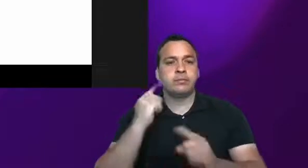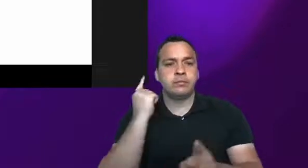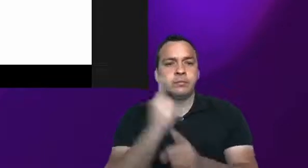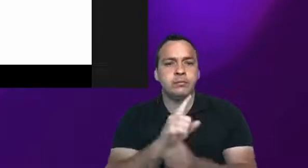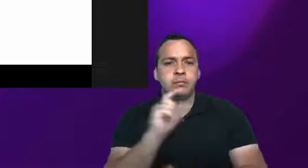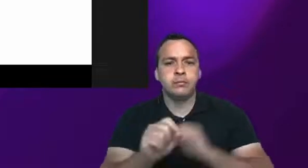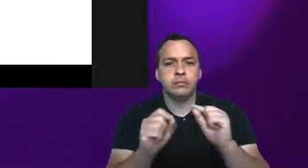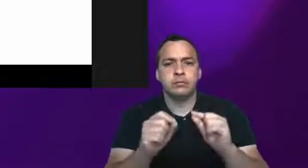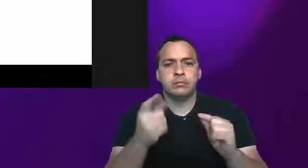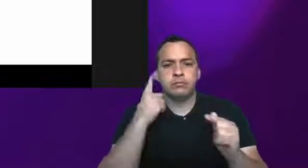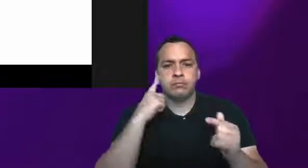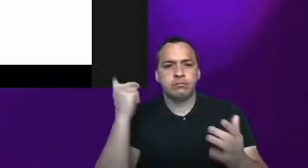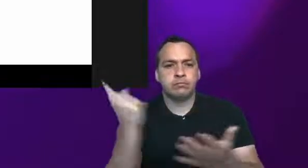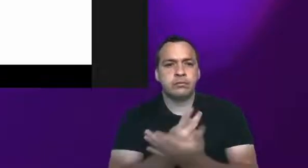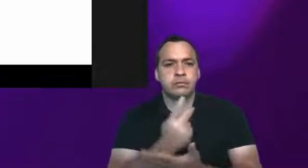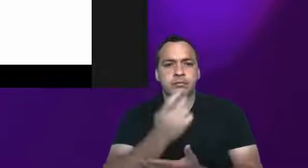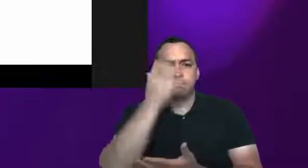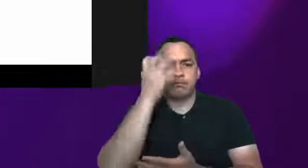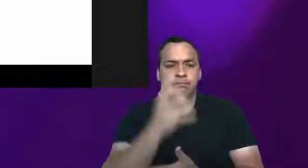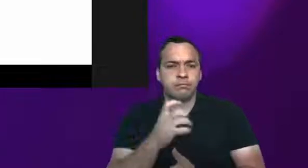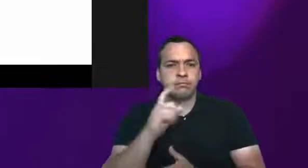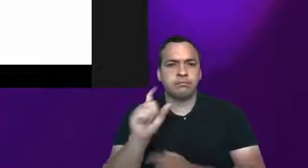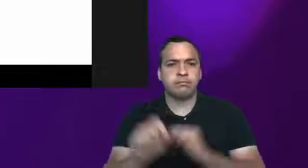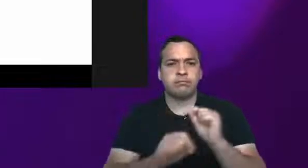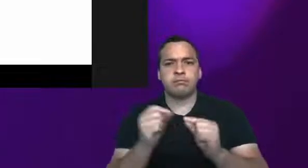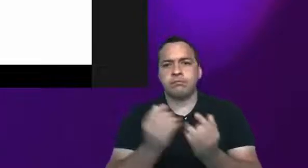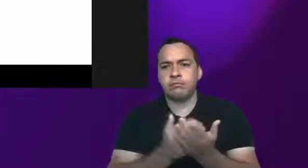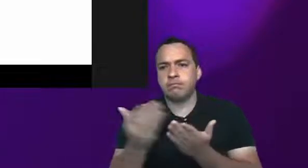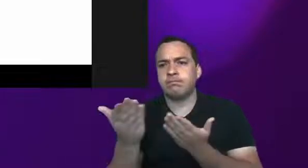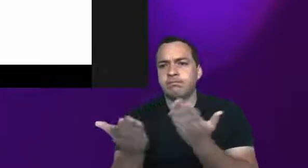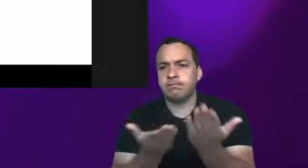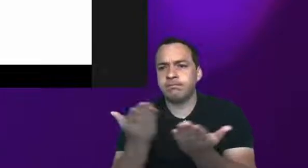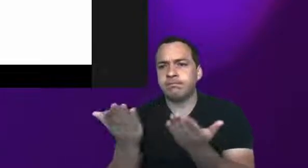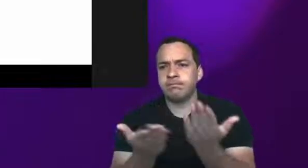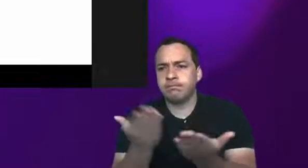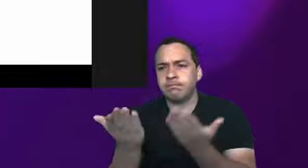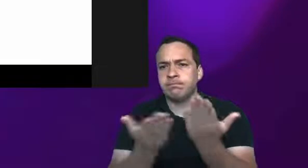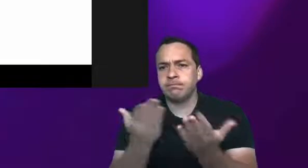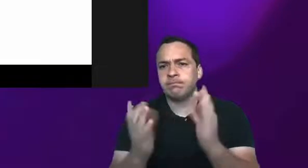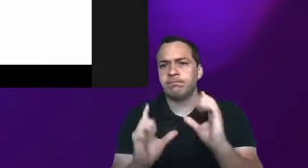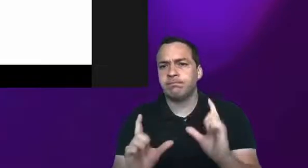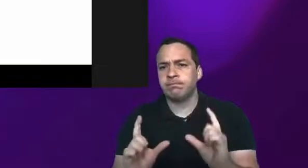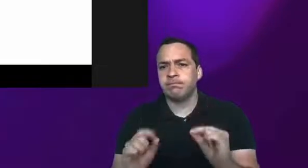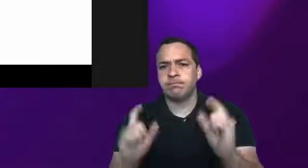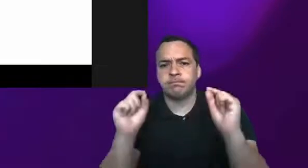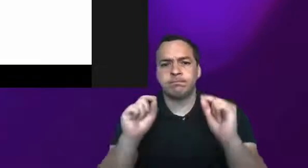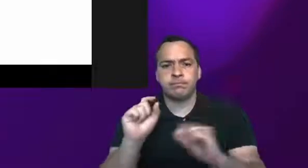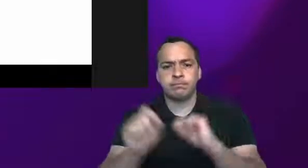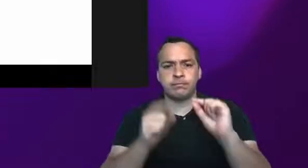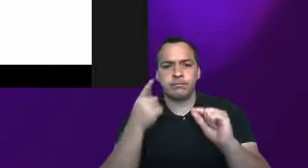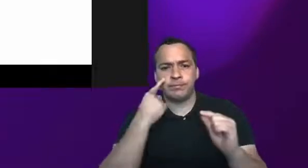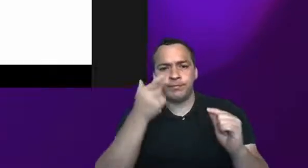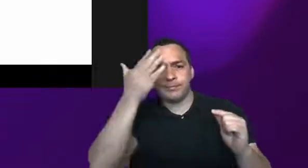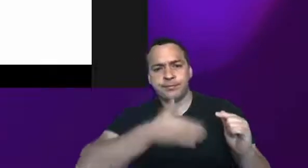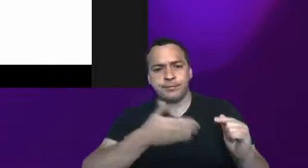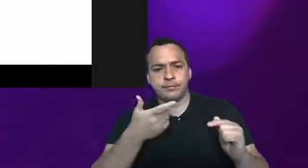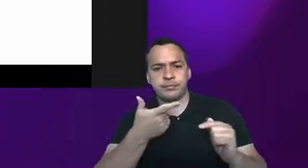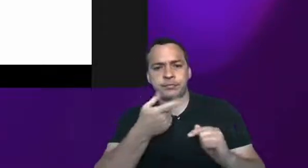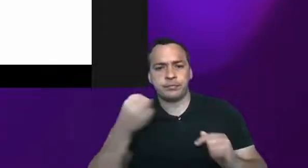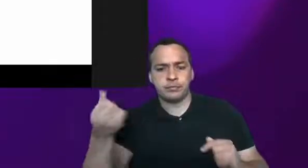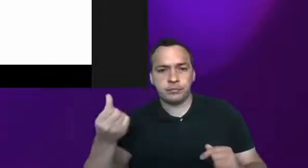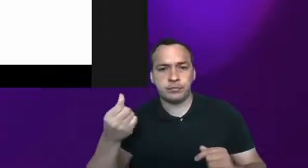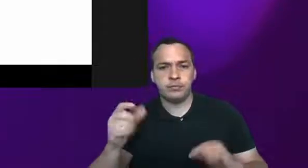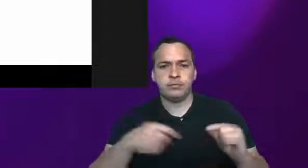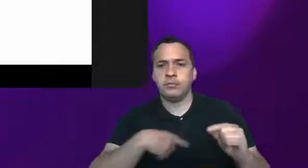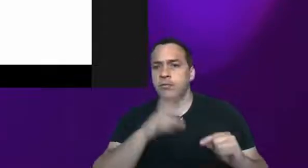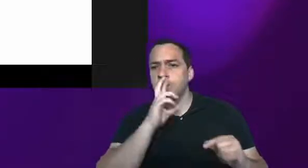irressecável. E, portanto, a doente recomeçou a quimioterapia. Aqui o TAC de janeiro de 2006. Temos uma ótima resposta